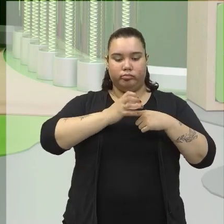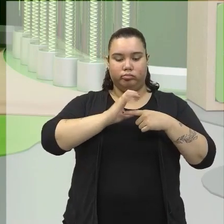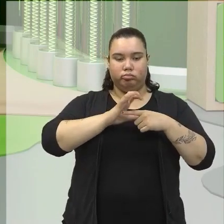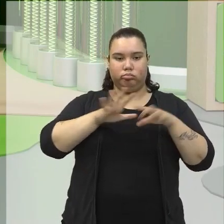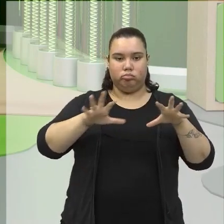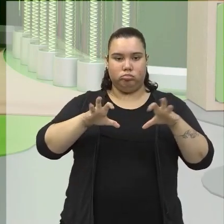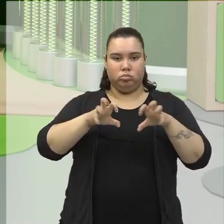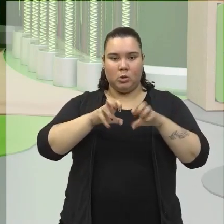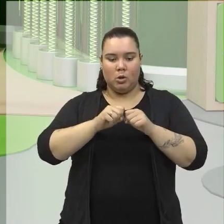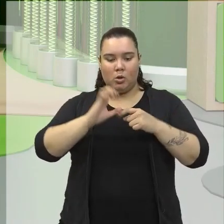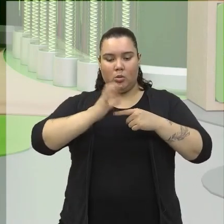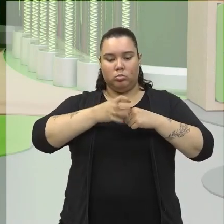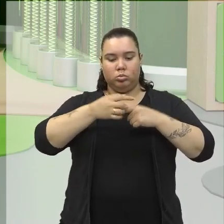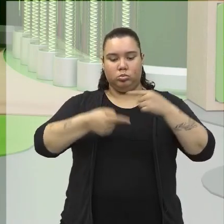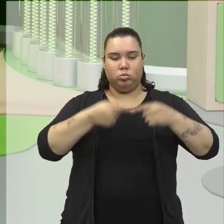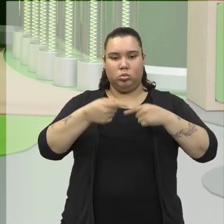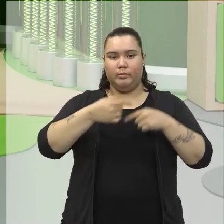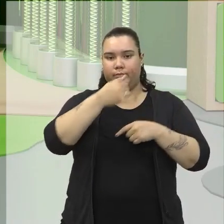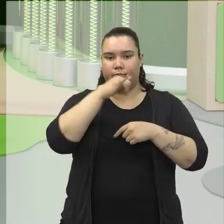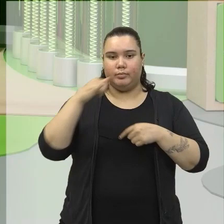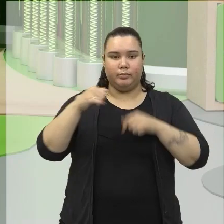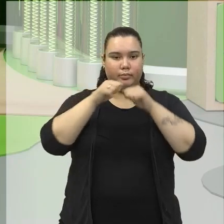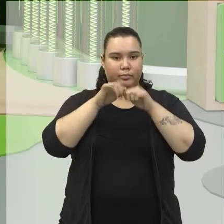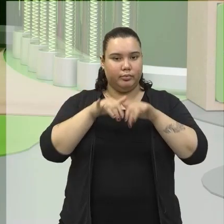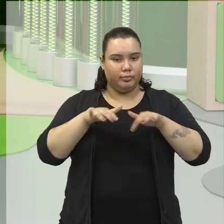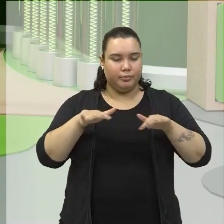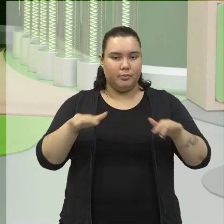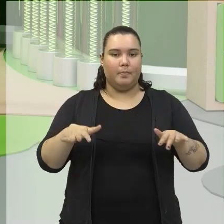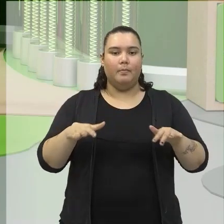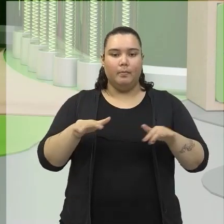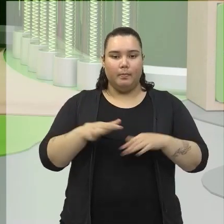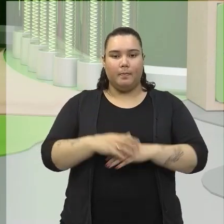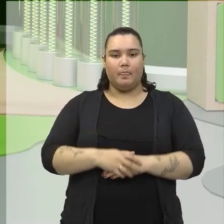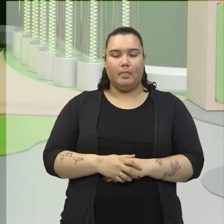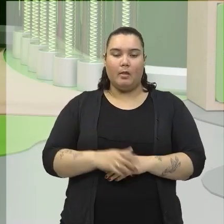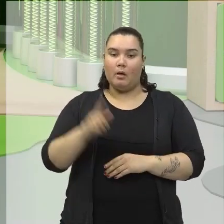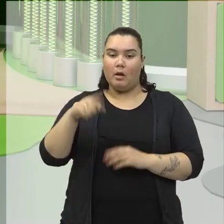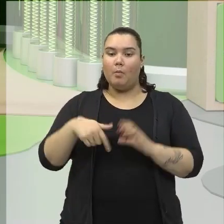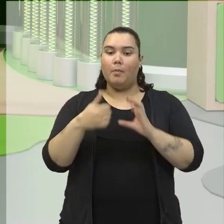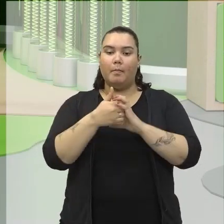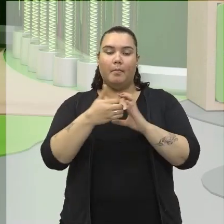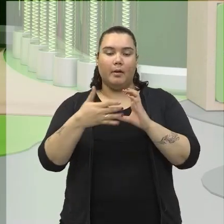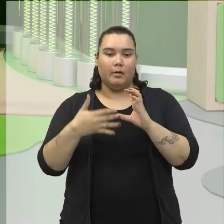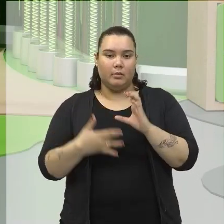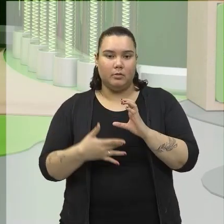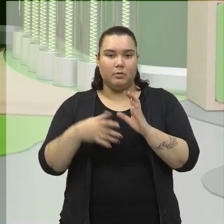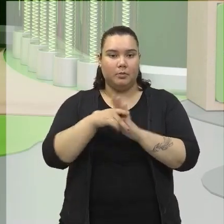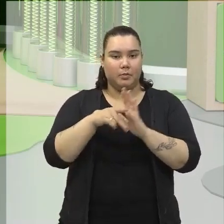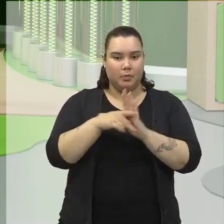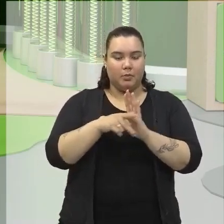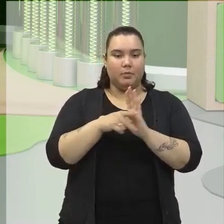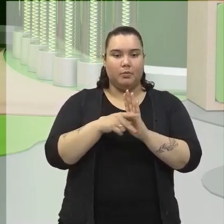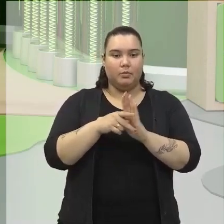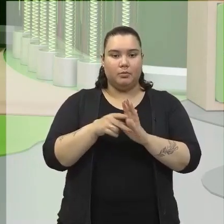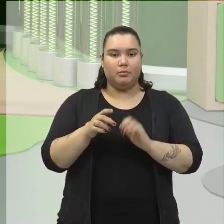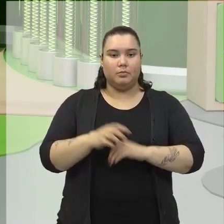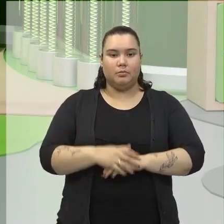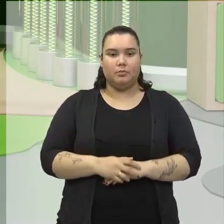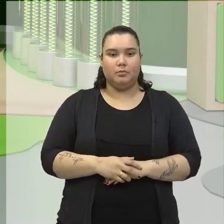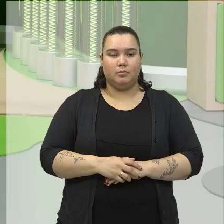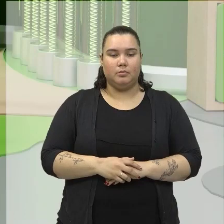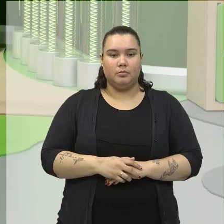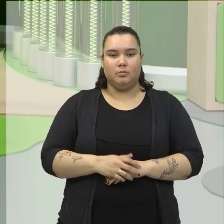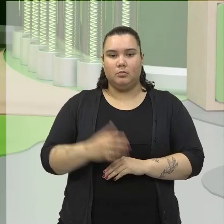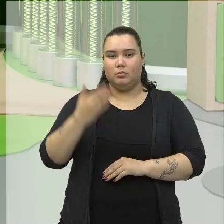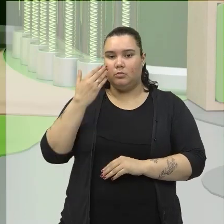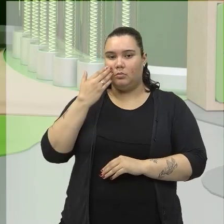vai ser distribuída, certo? Então, aqui a gente observa um pouco mais ali dos aerogeradores. E aqui a gente tem também uma